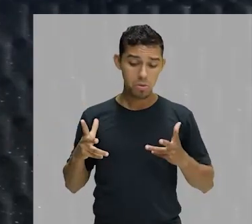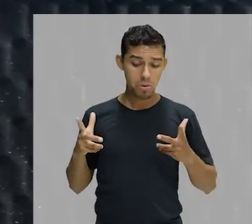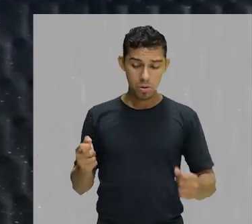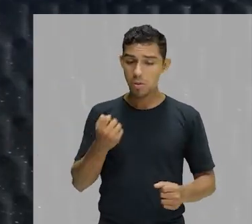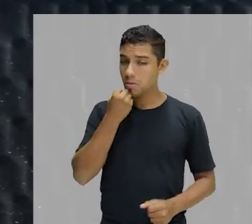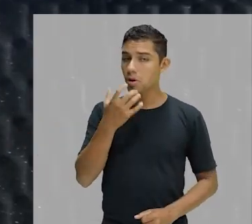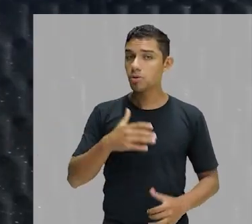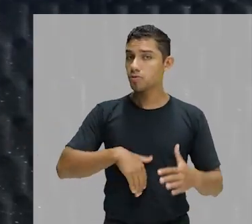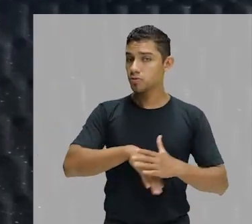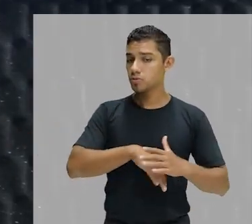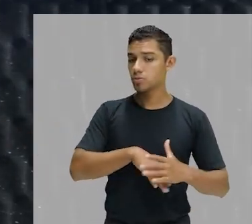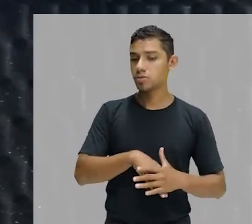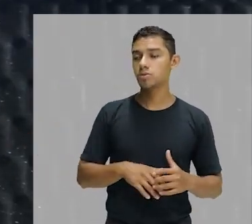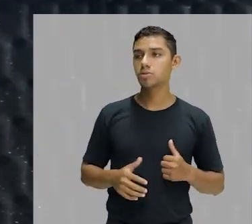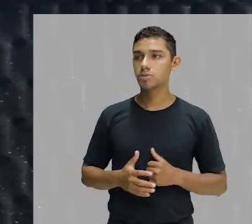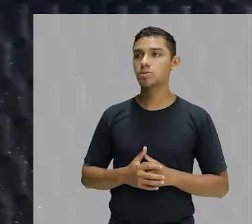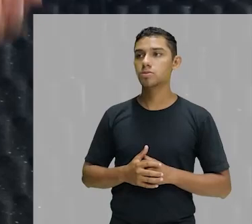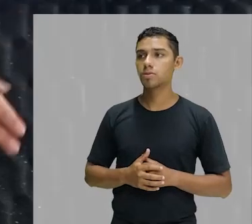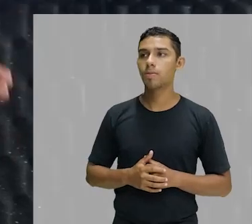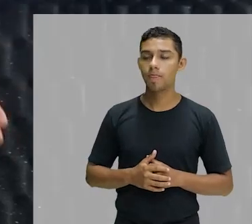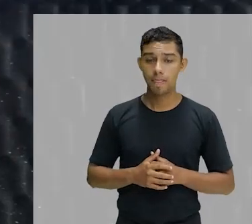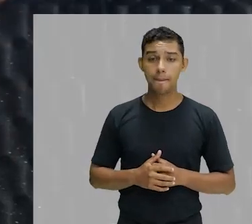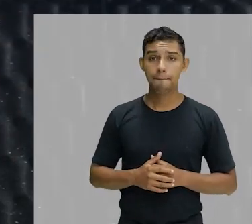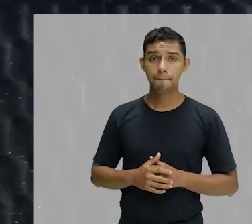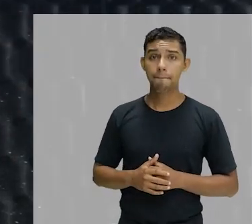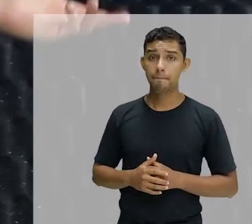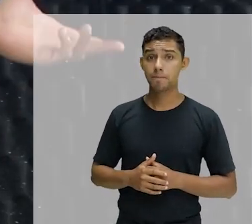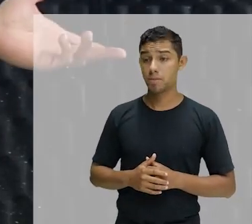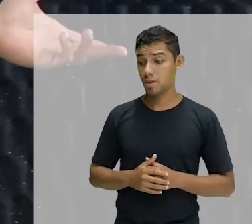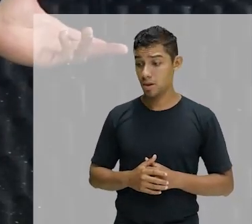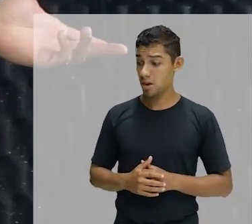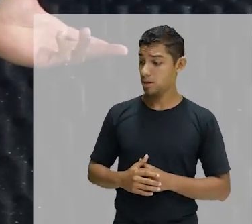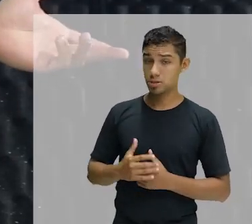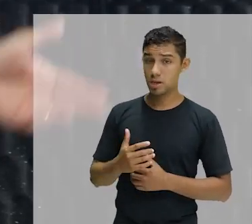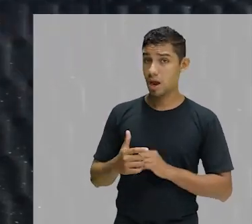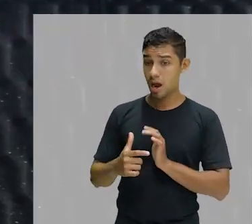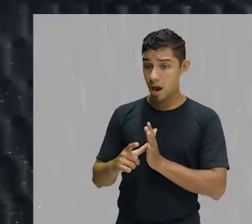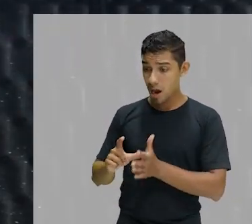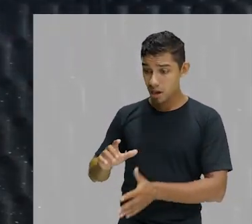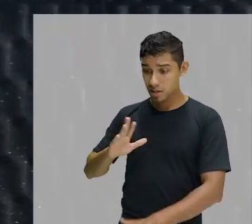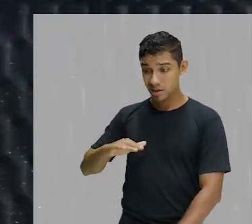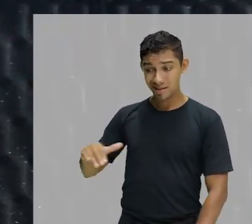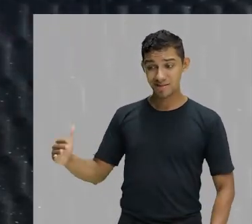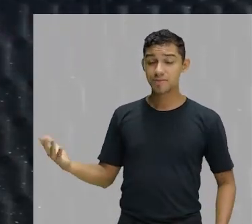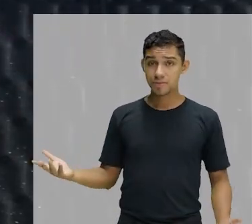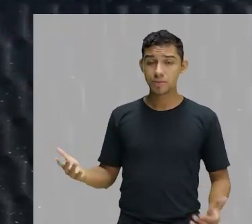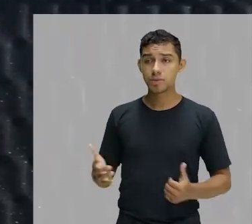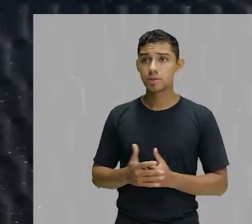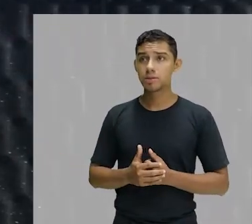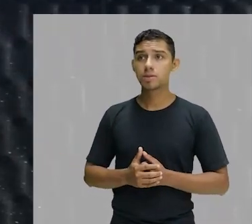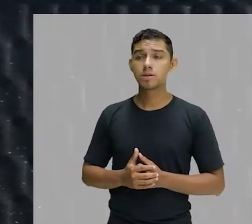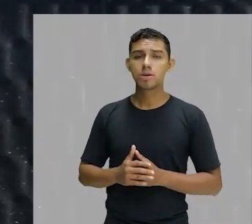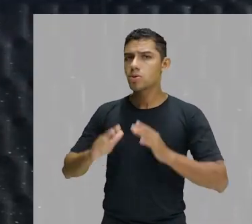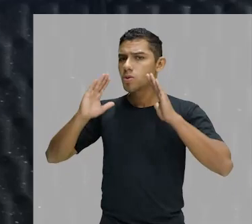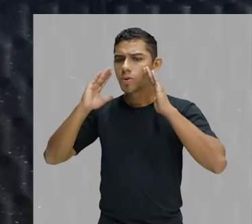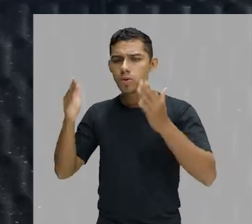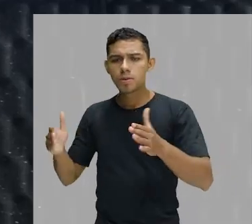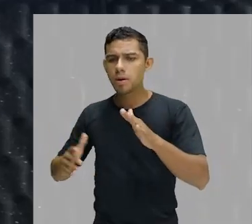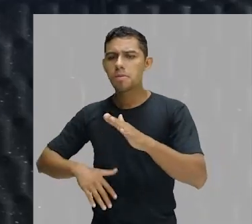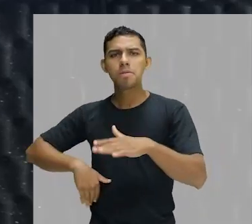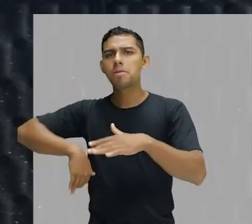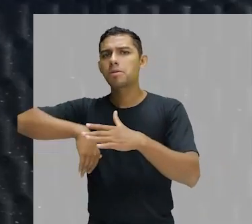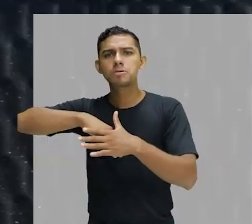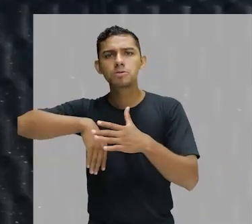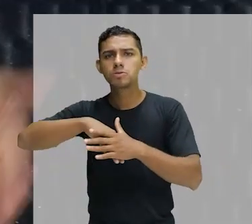o futebol. Então, às vezes, já é especializado desde muito jovem. Existem atletas que acabam indo para equipes profissionais